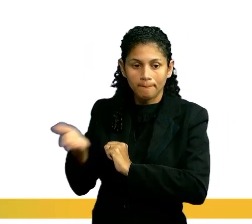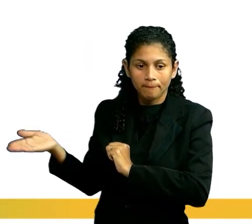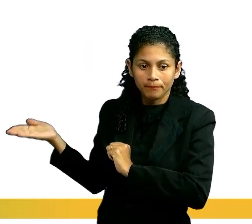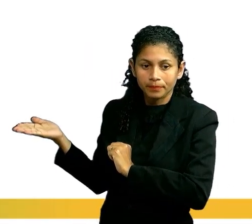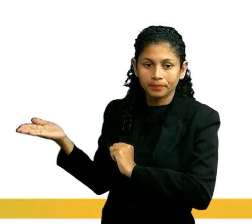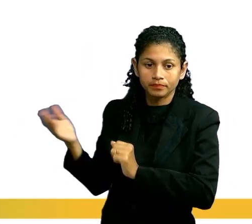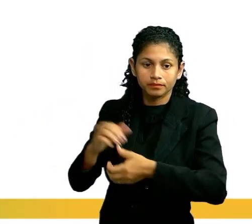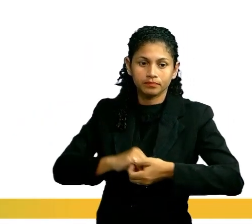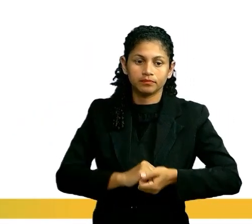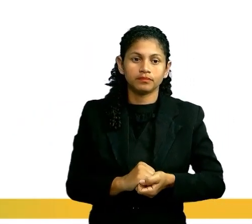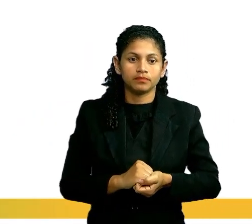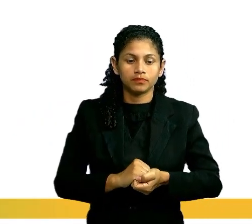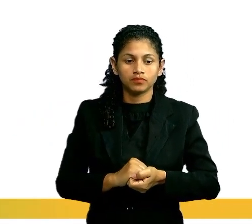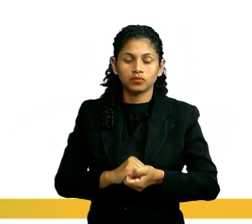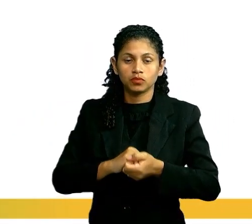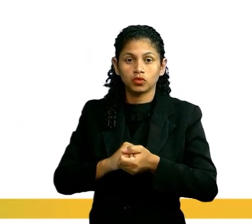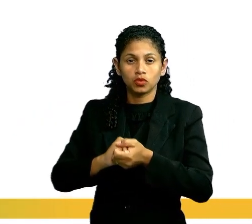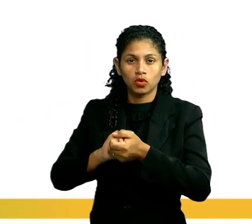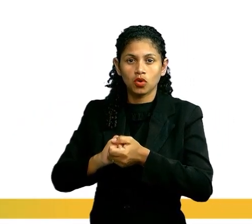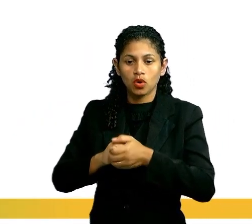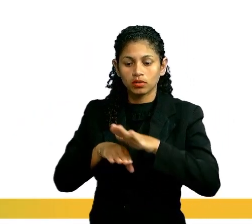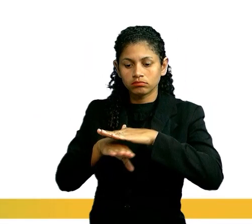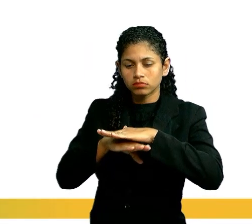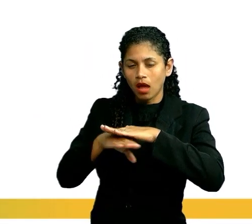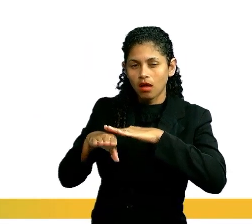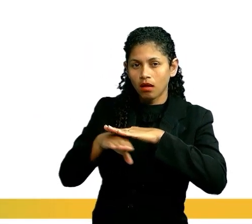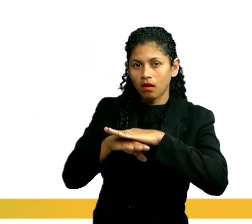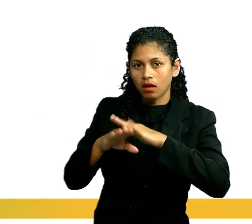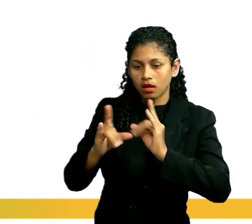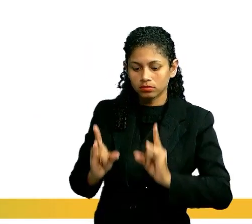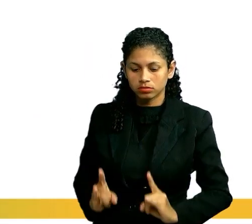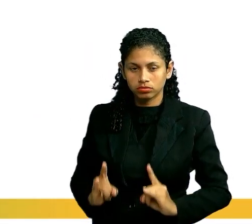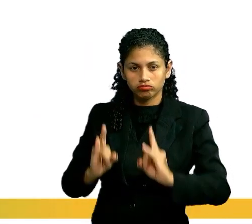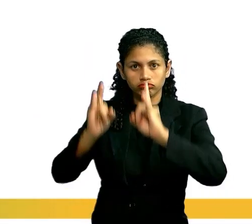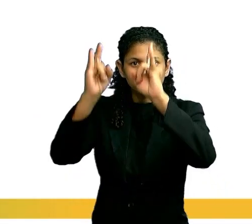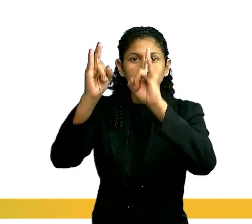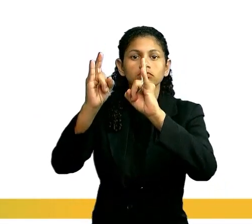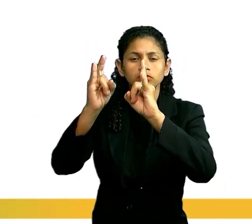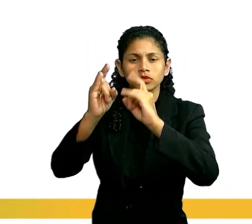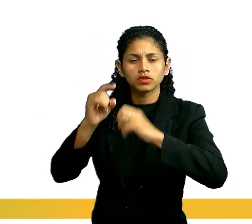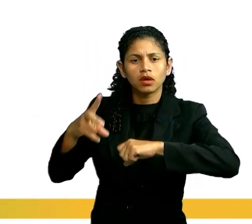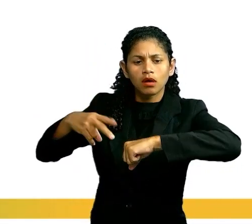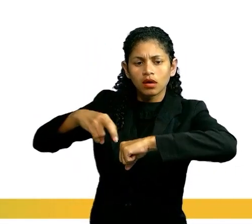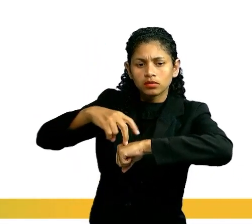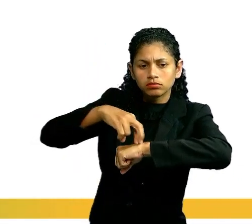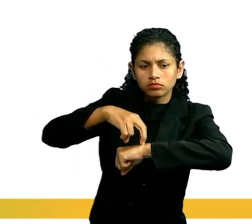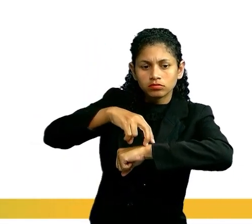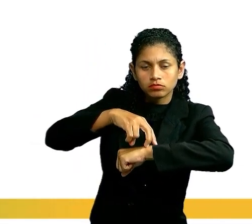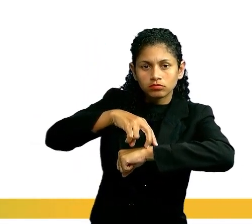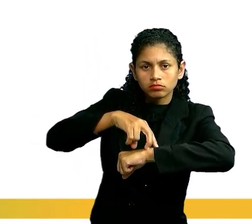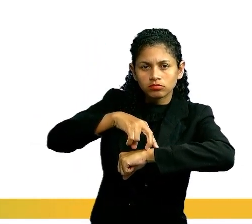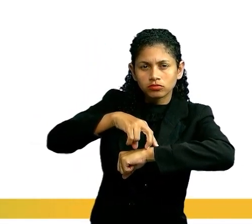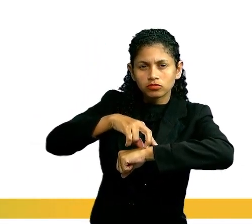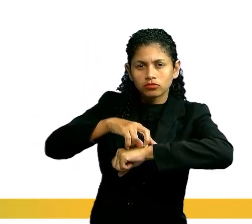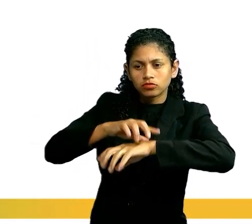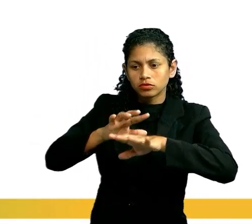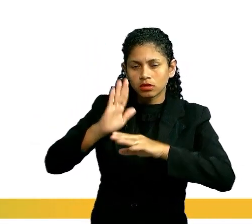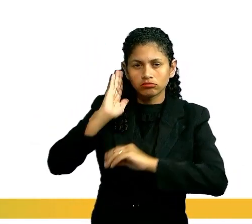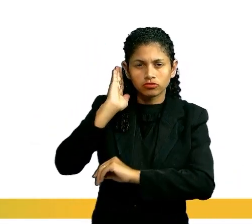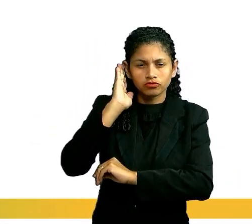base de um prédio conforme mostra a figura. Se ela caminhar 90 metros em linha reta, ela vai fazer isso aqui,